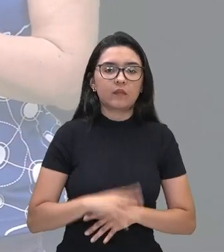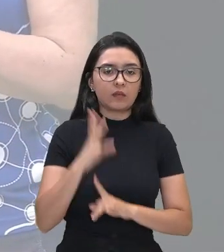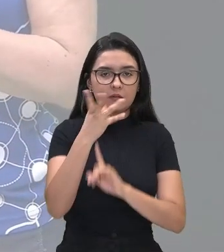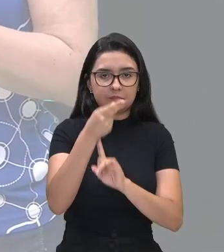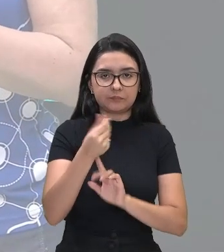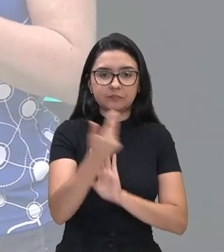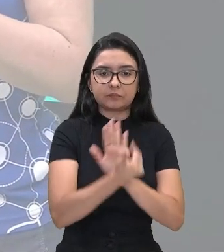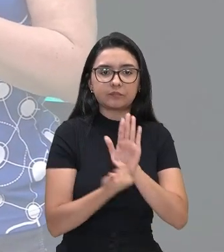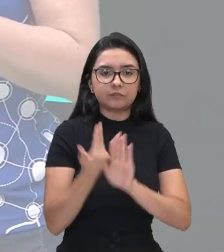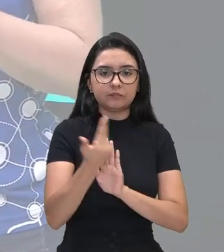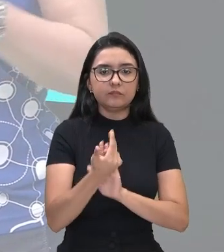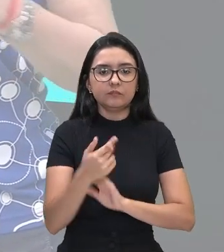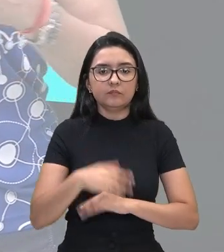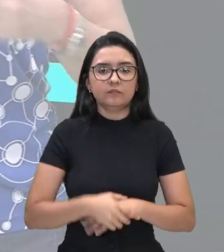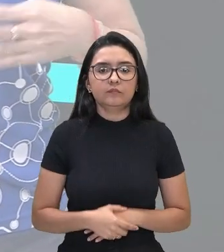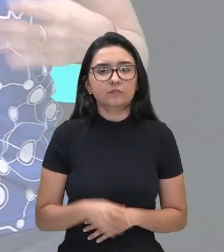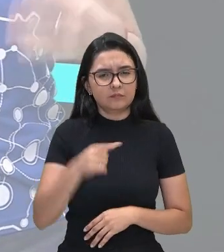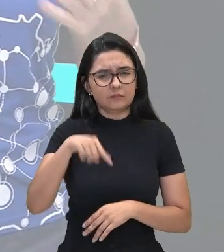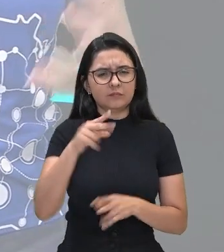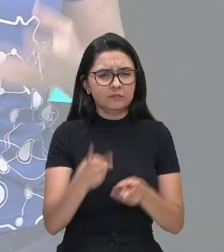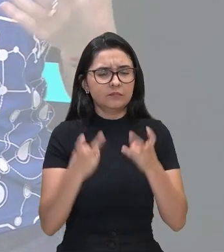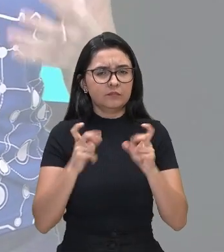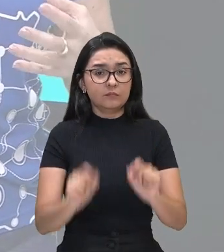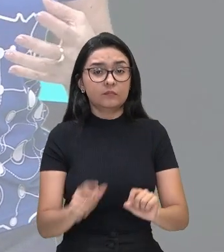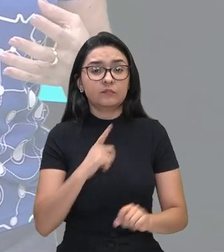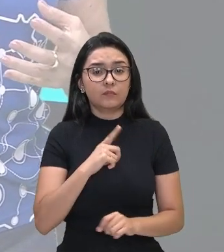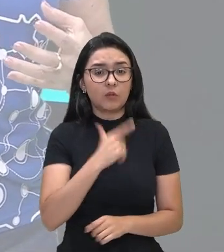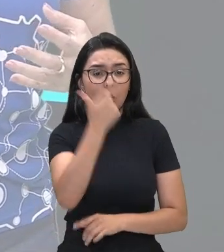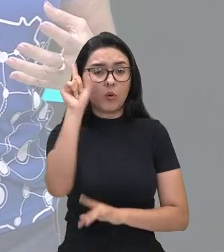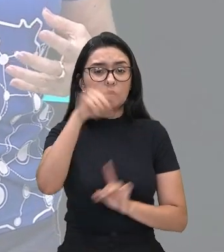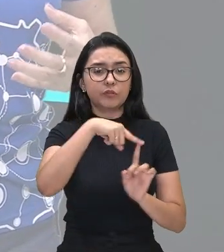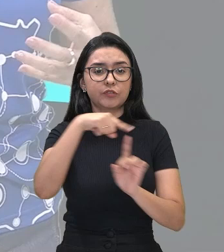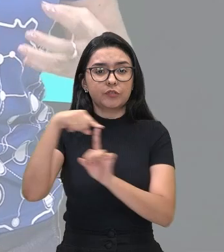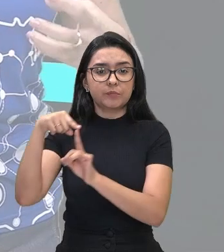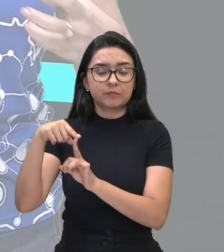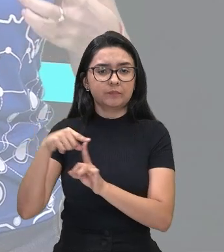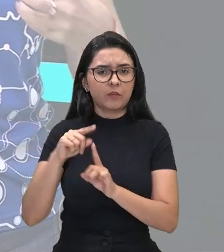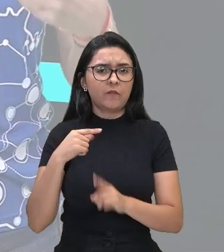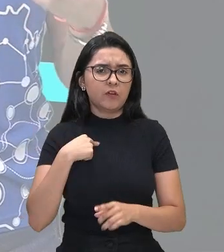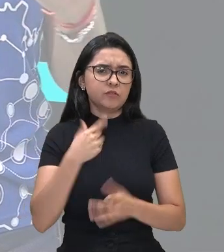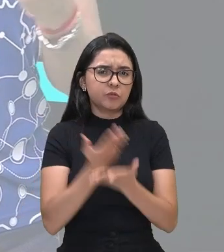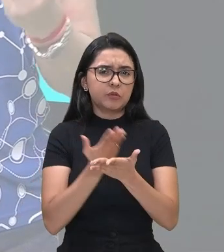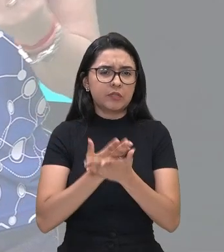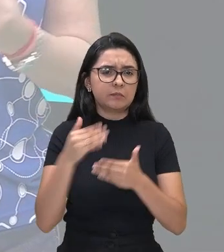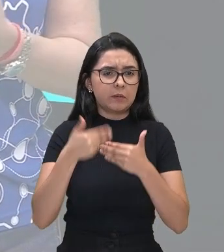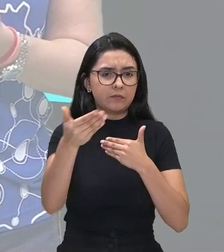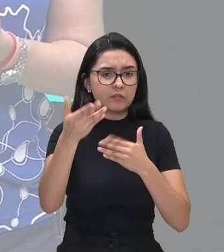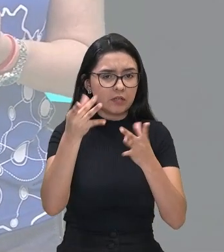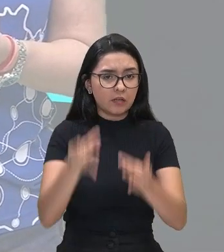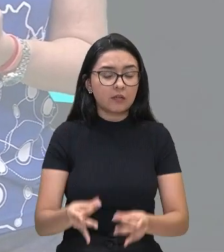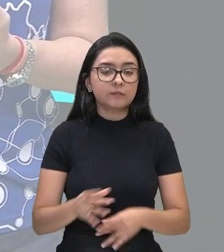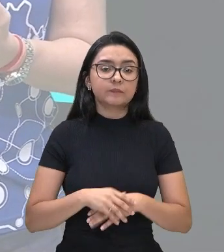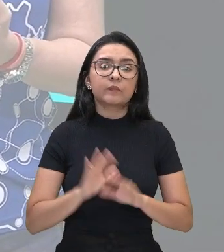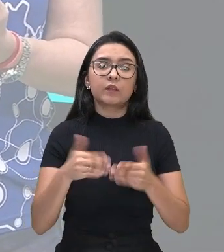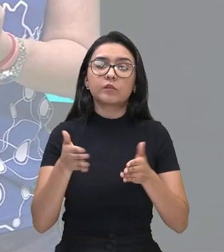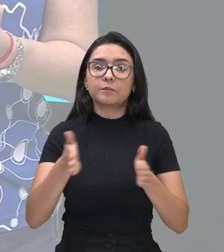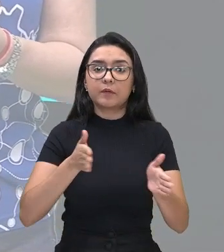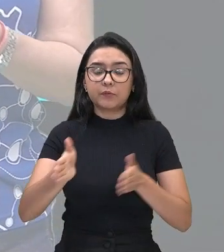Como vocês podem ver, esse aqui é um outro estilo que a gente vai estudar com detalhes. Então, nesse